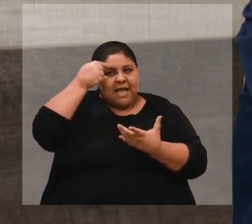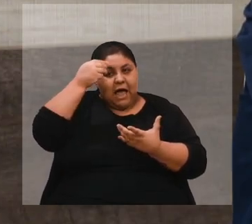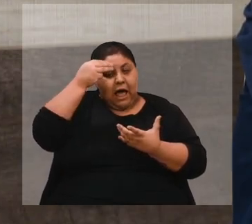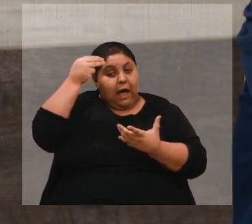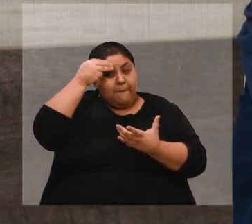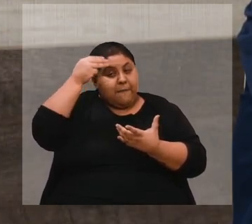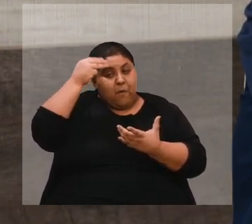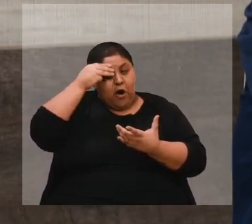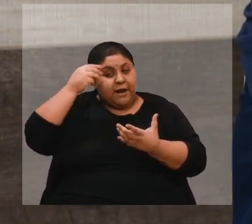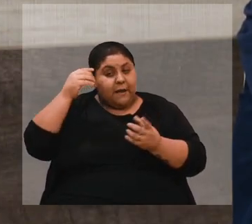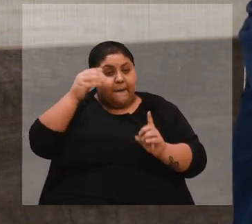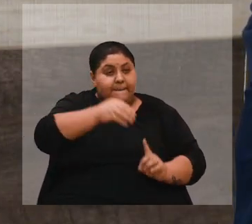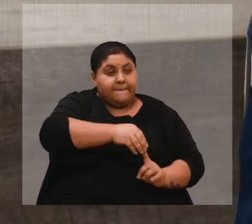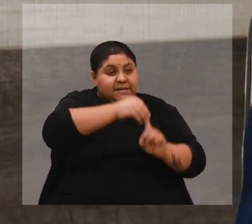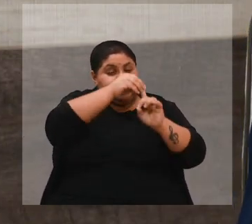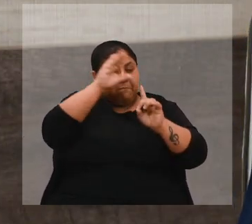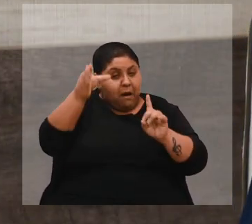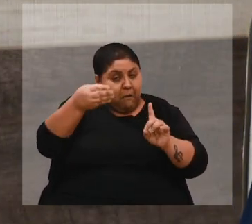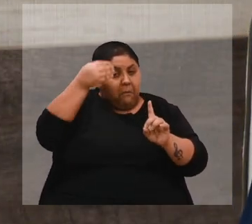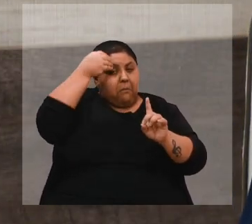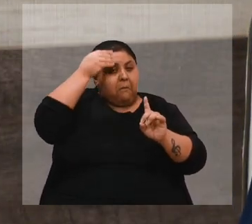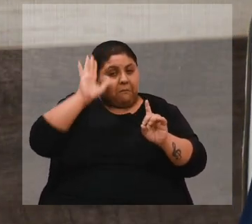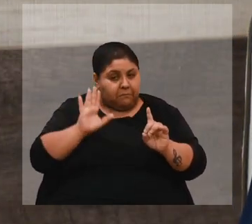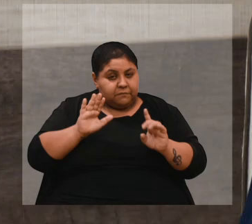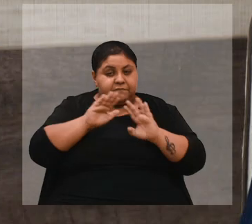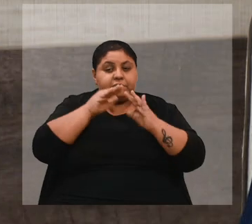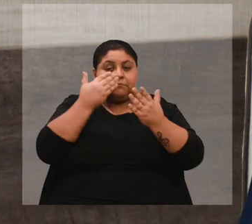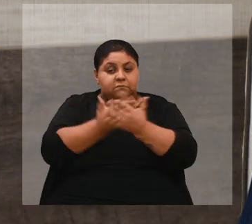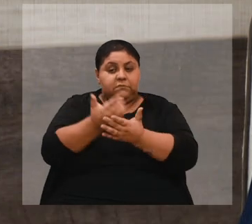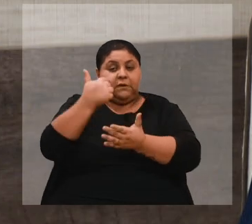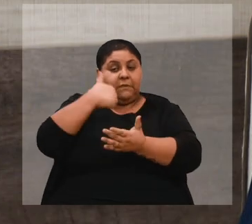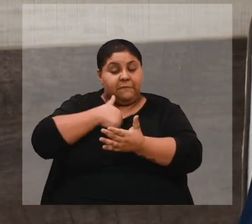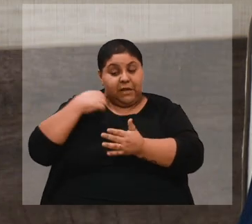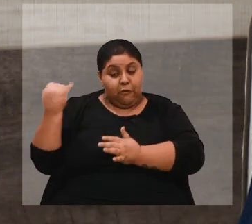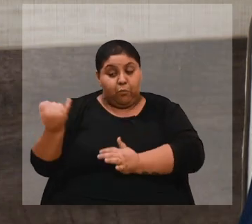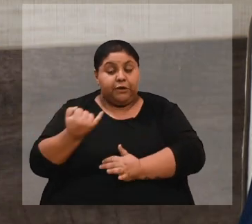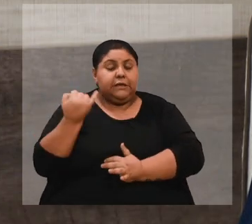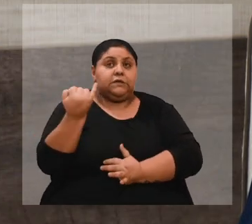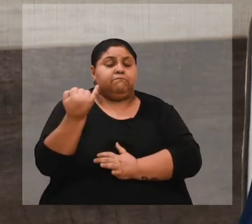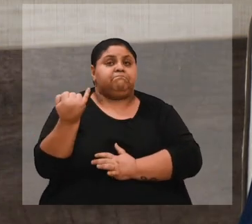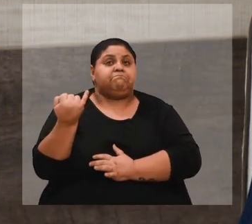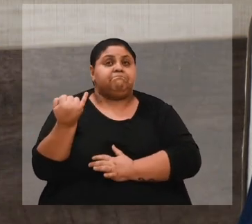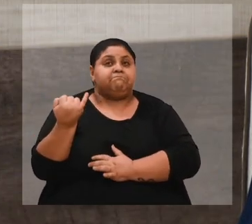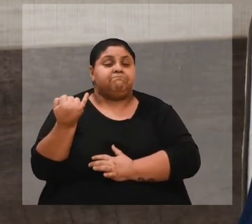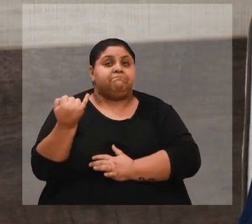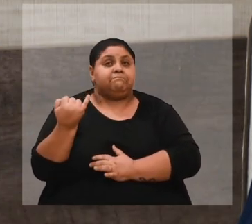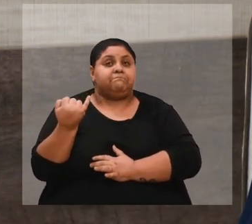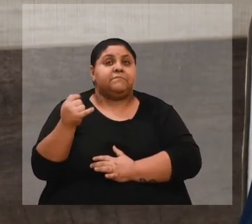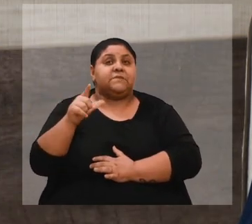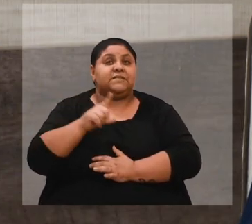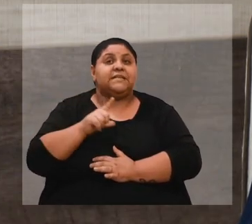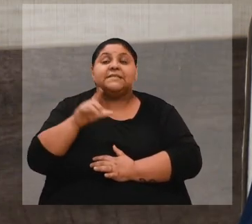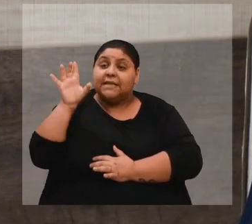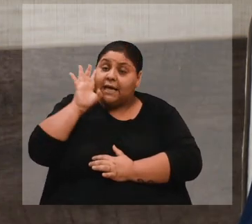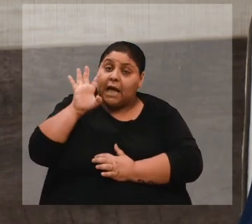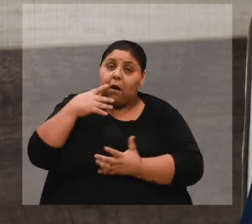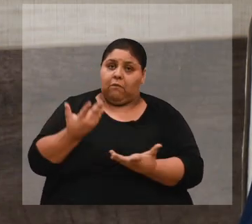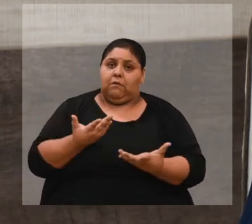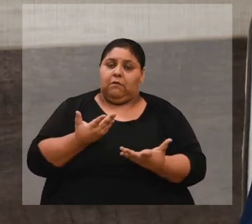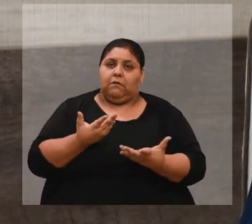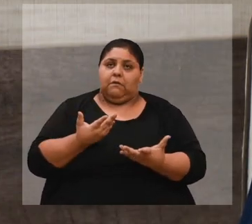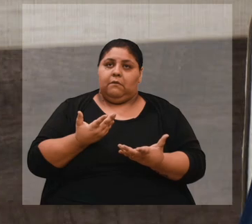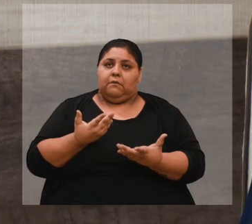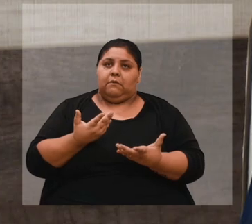memória RAM, fica ali. Então, dentro desse conceito, a escola, para mim, é sagrada. A escola tem que